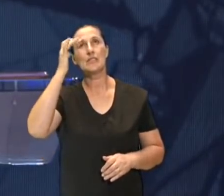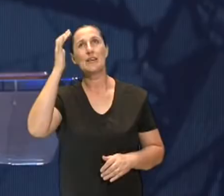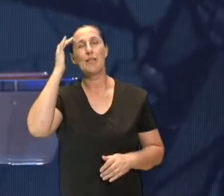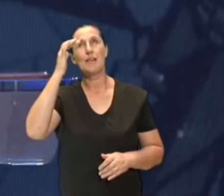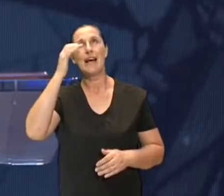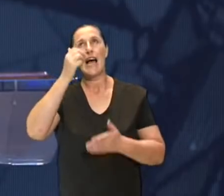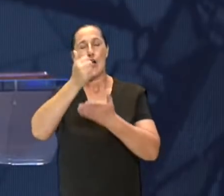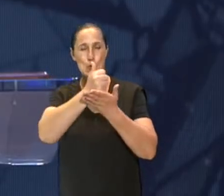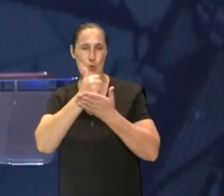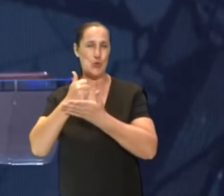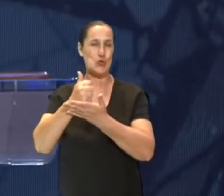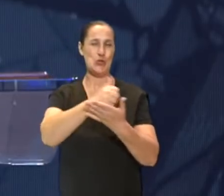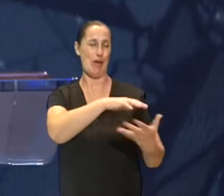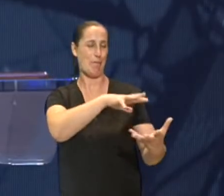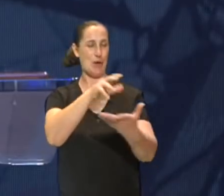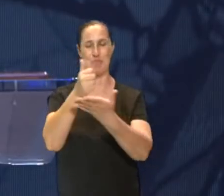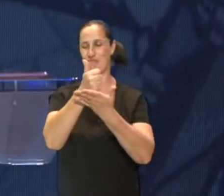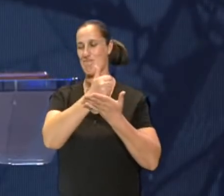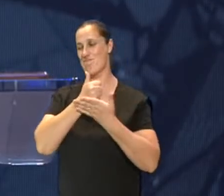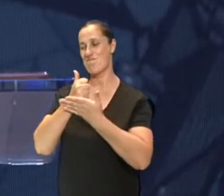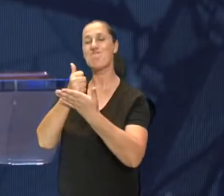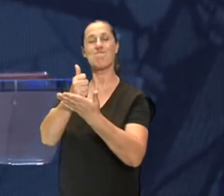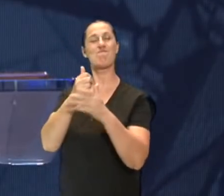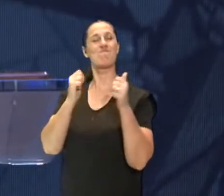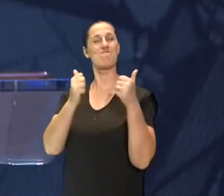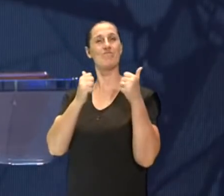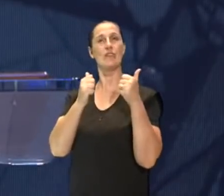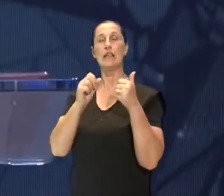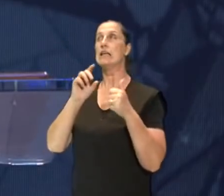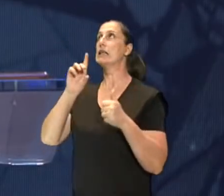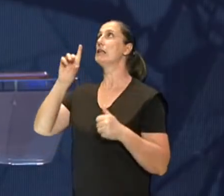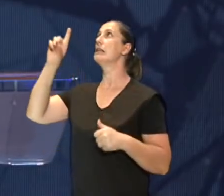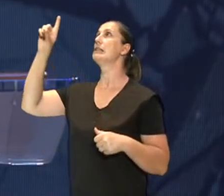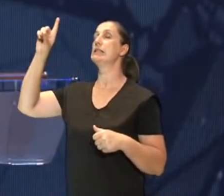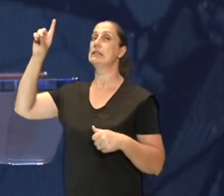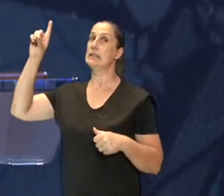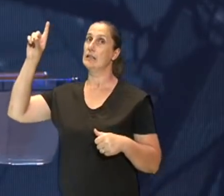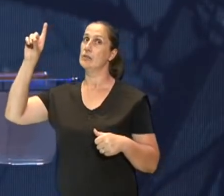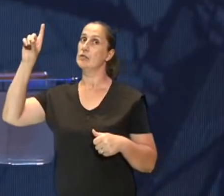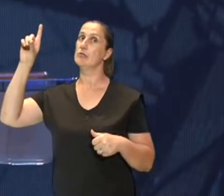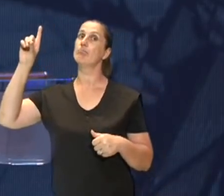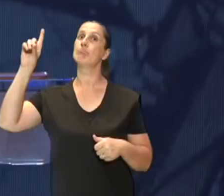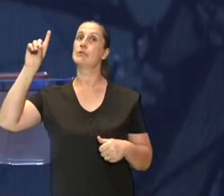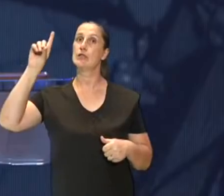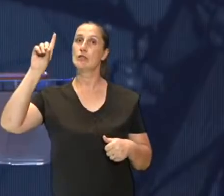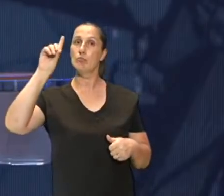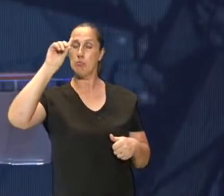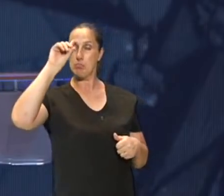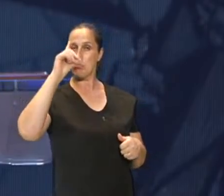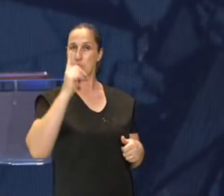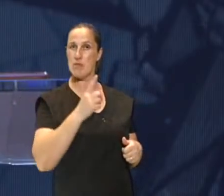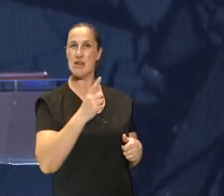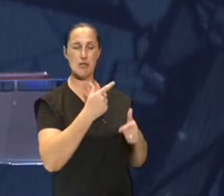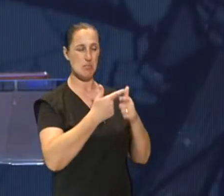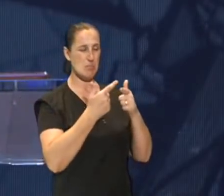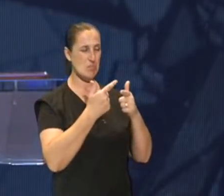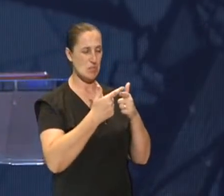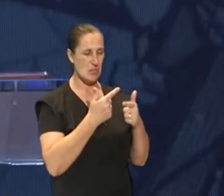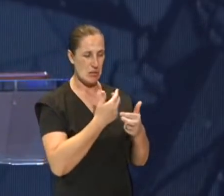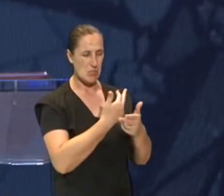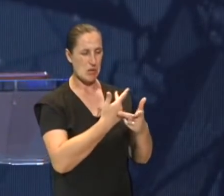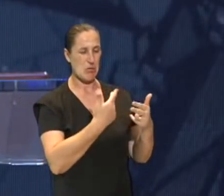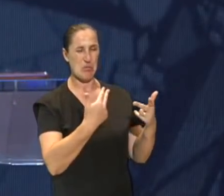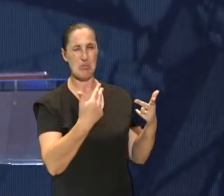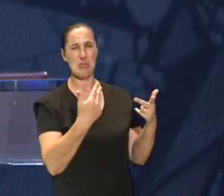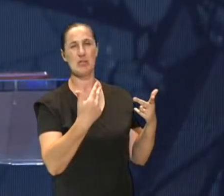de tudo nessa vida, e então Deus permite que alguns percalços venham, para que a gente possa olhar para a